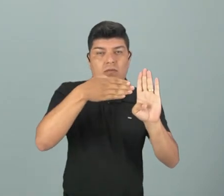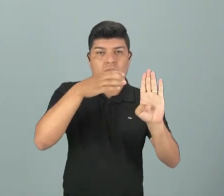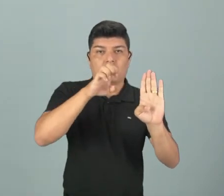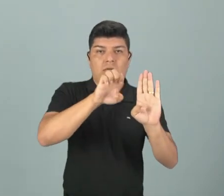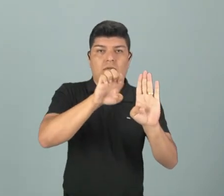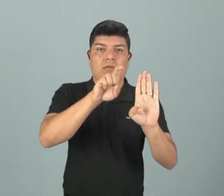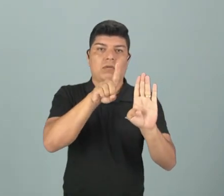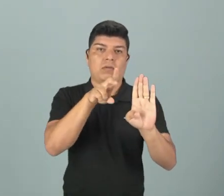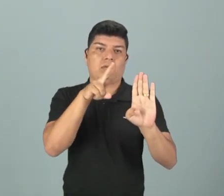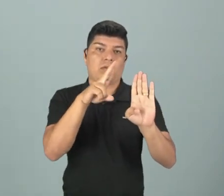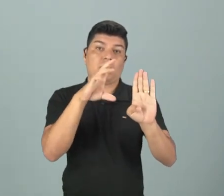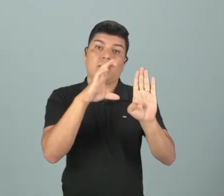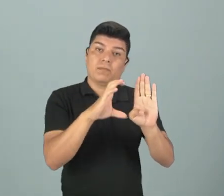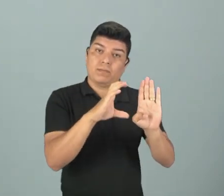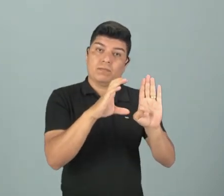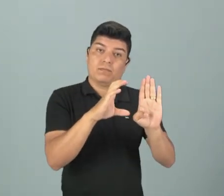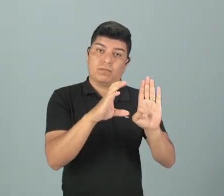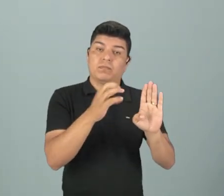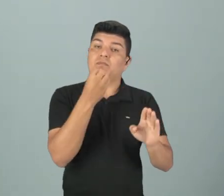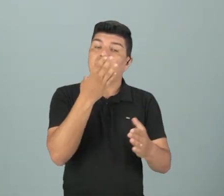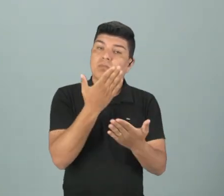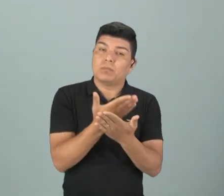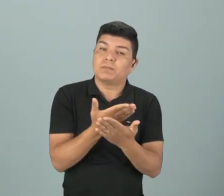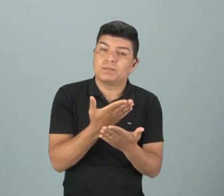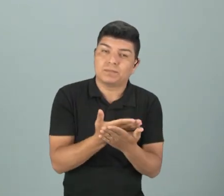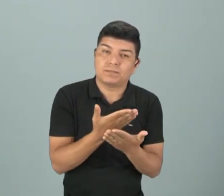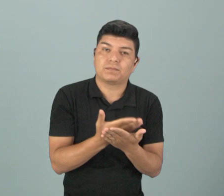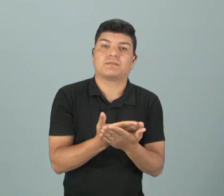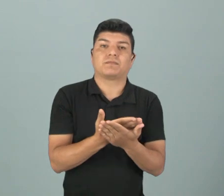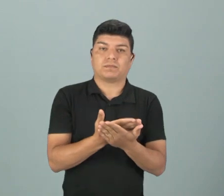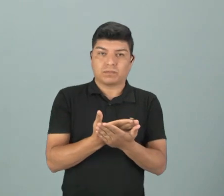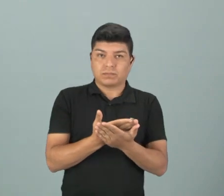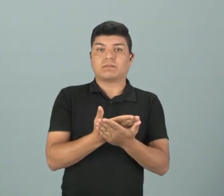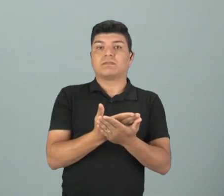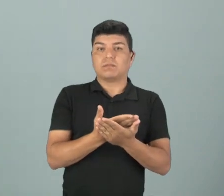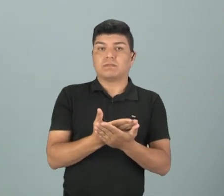plataforma Eduque, e bons estudos, né?